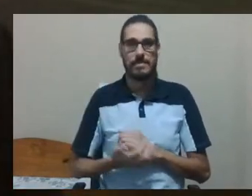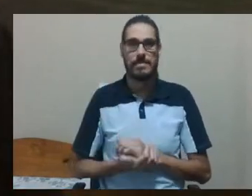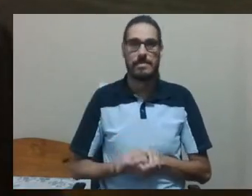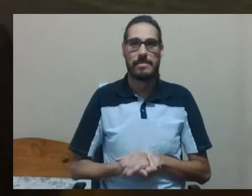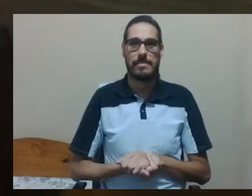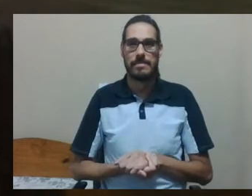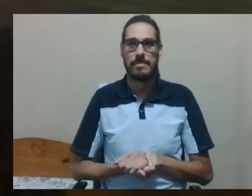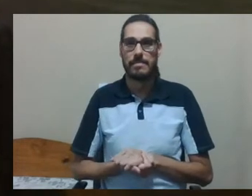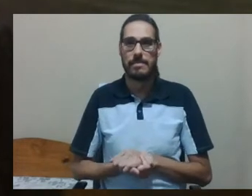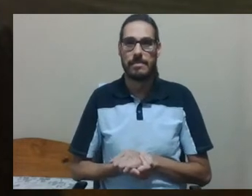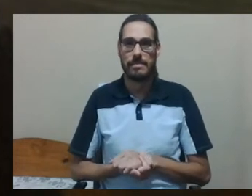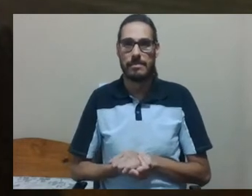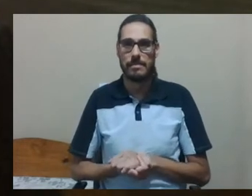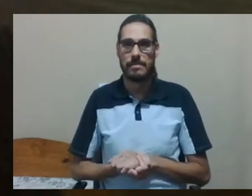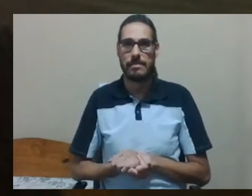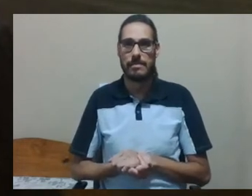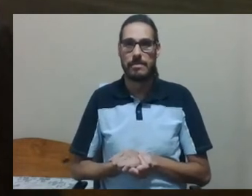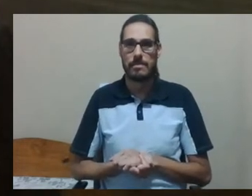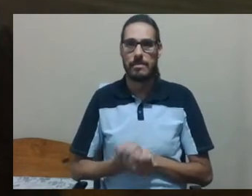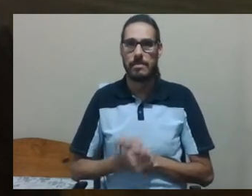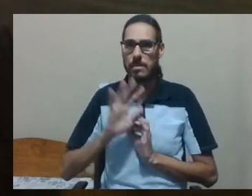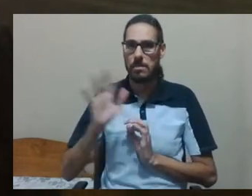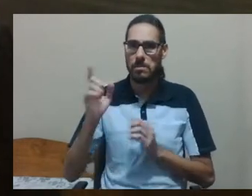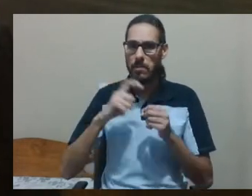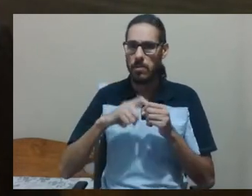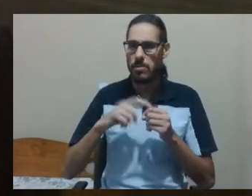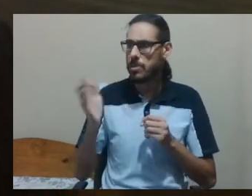Oi, já estamos de volta?